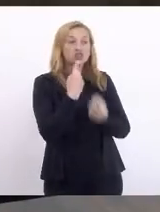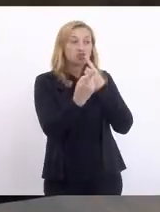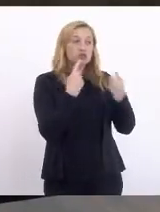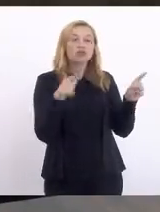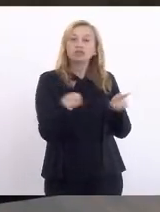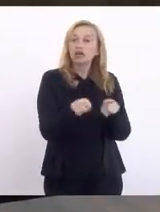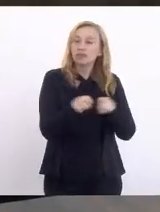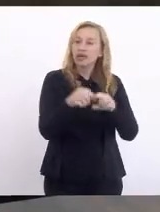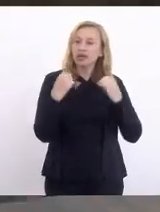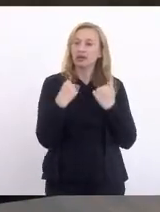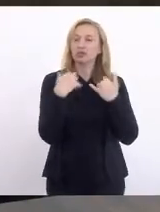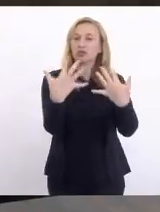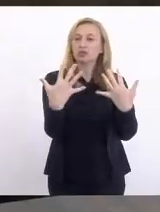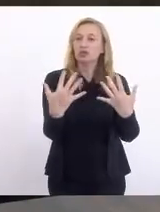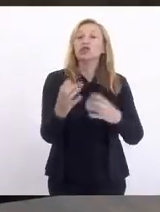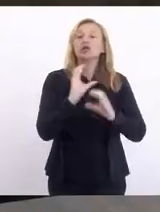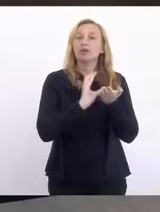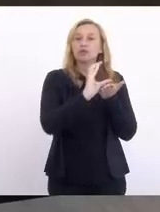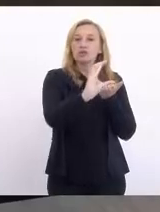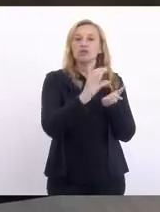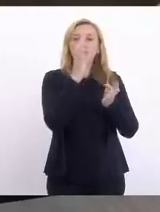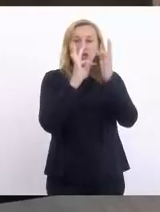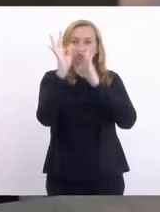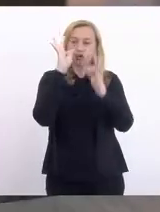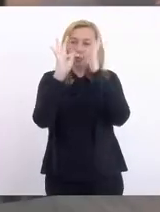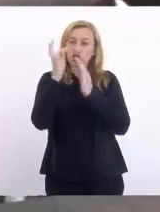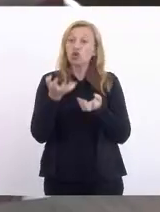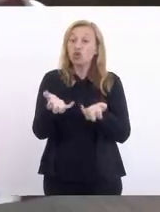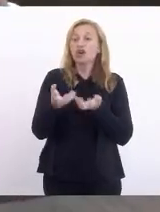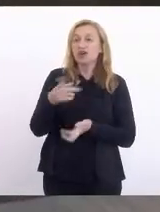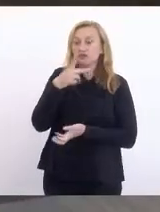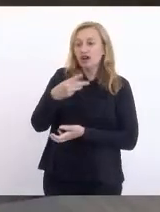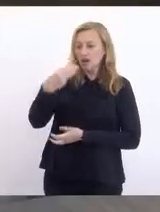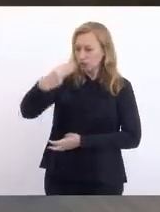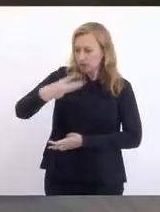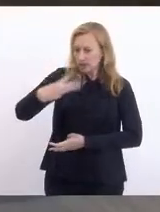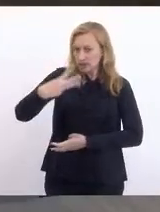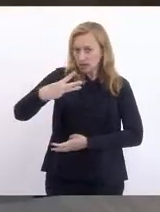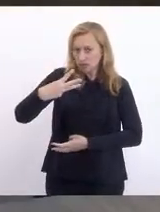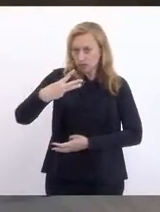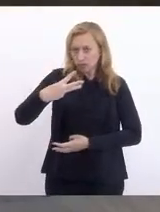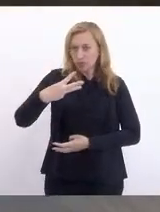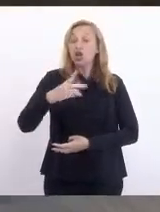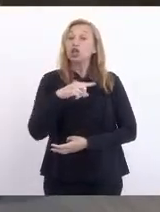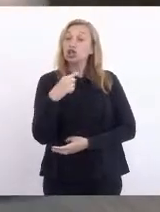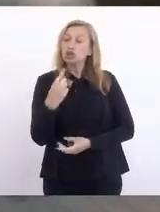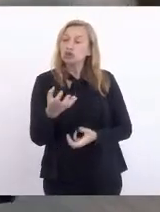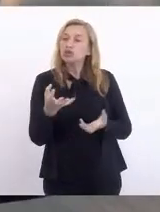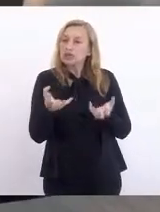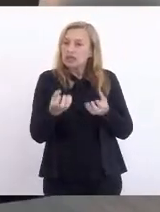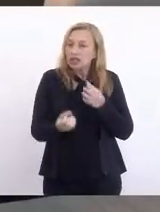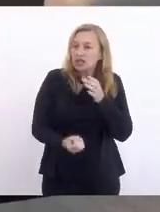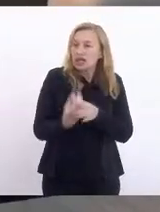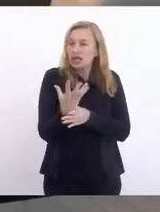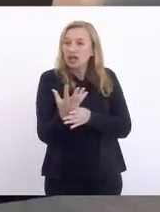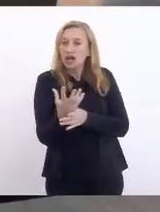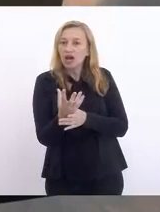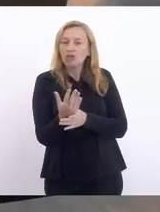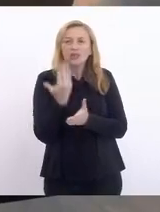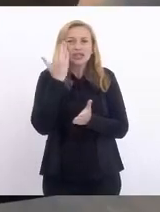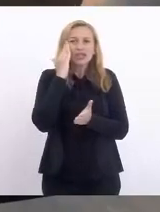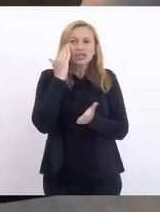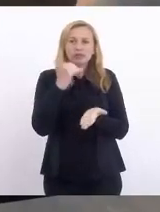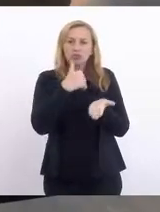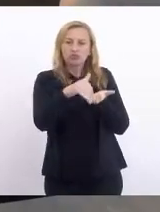fez Na audiência pública foi relacionada auxílio tecnológico e eu quero trazer um terceiro elemento que a gente tentou construir um entendimento com a